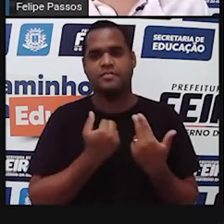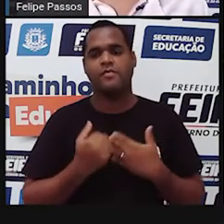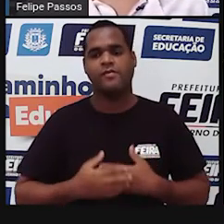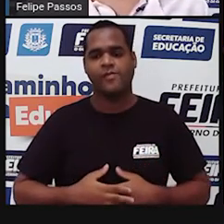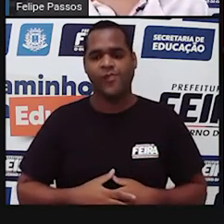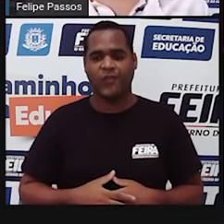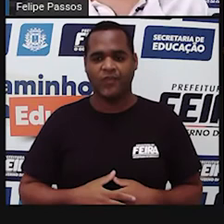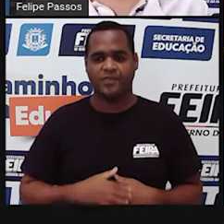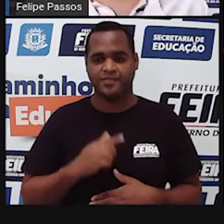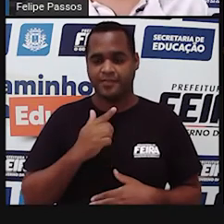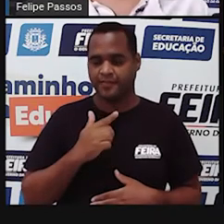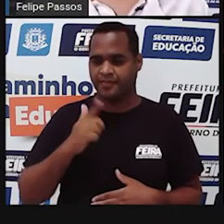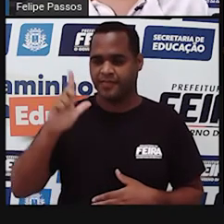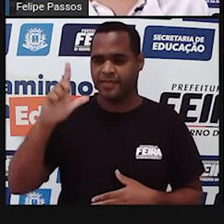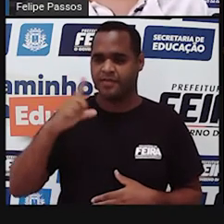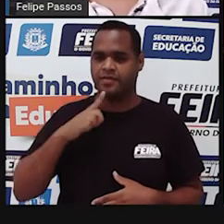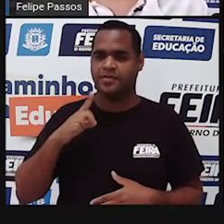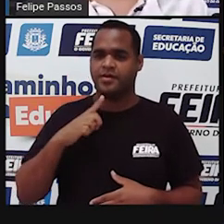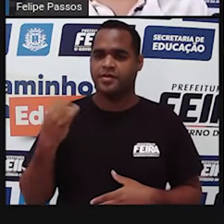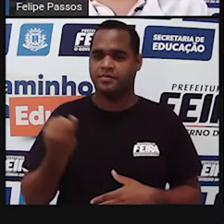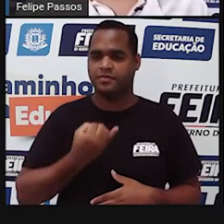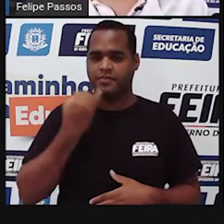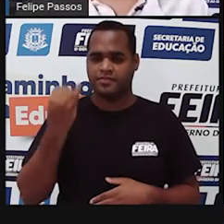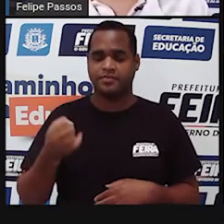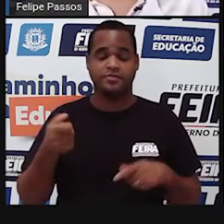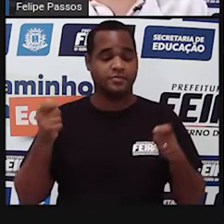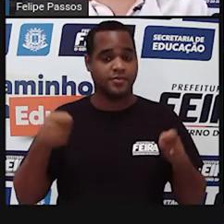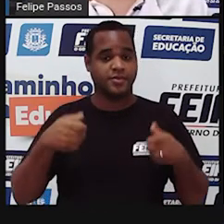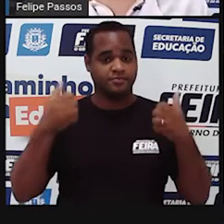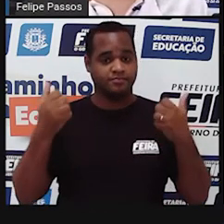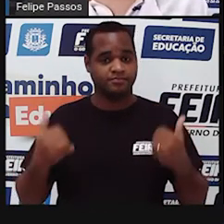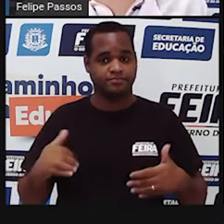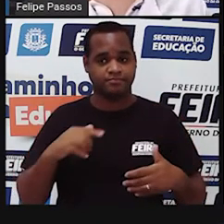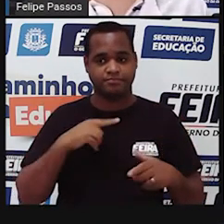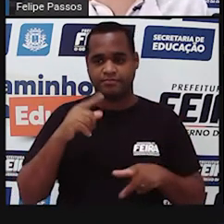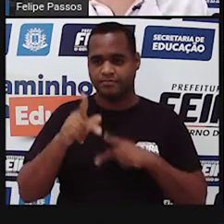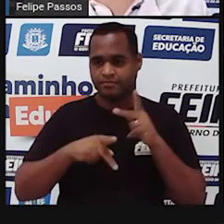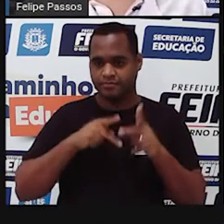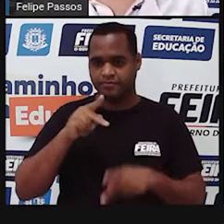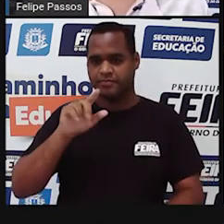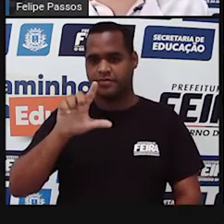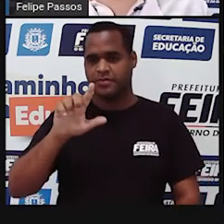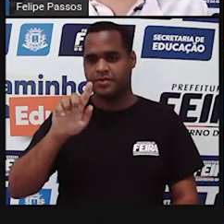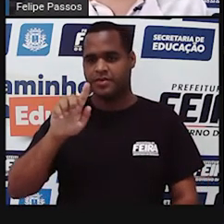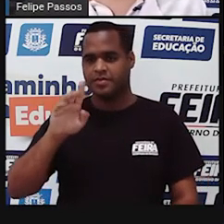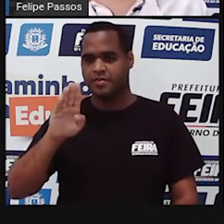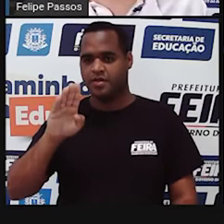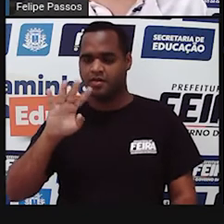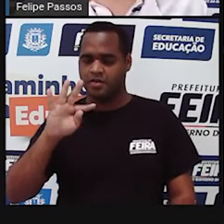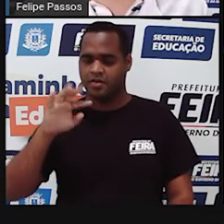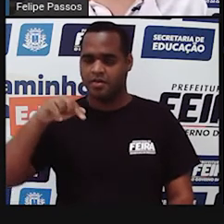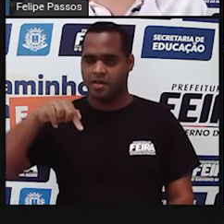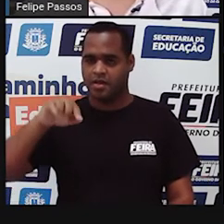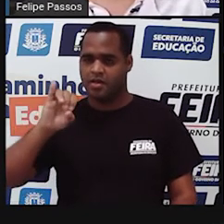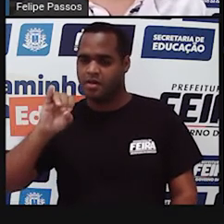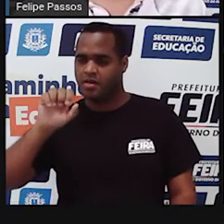Outro fator que pode gerar exclusão, que gera exclusão, é a pessoa fazer parte da